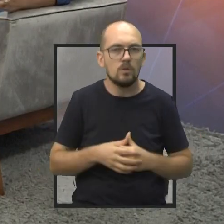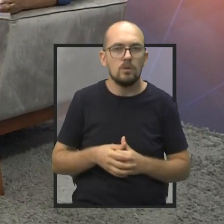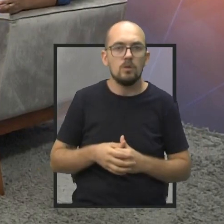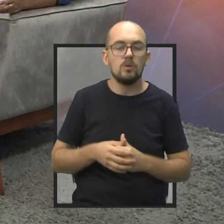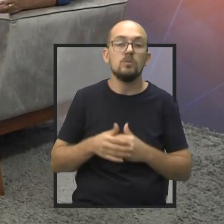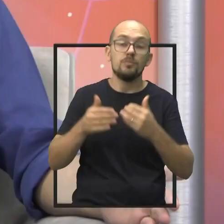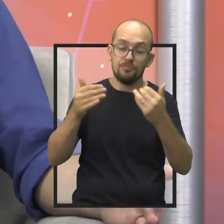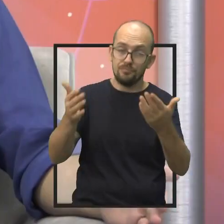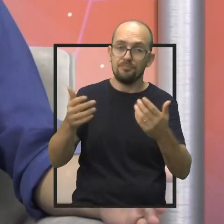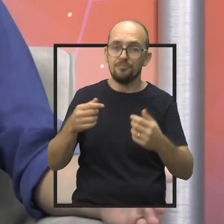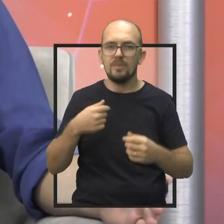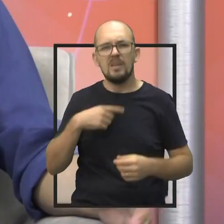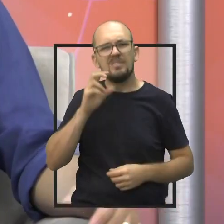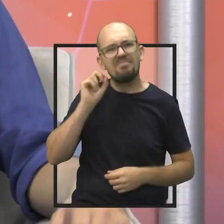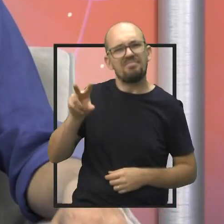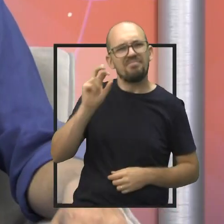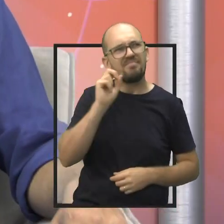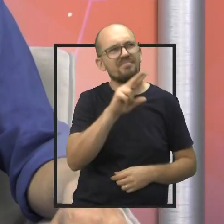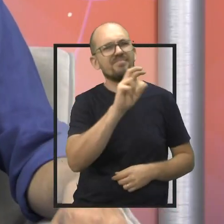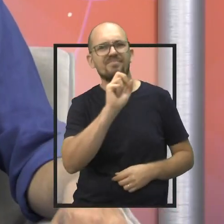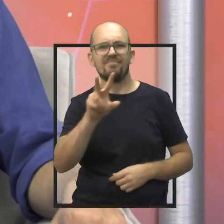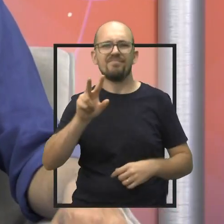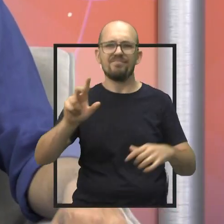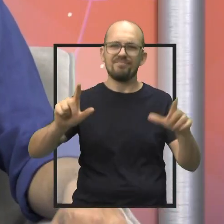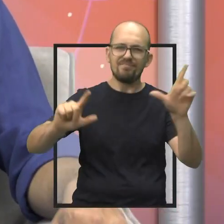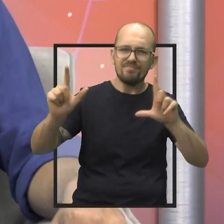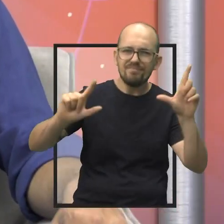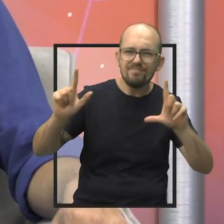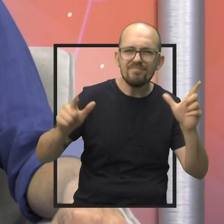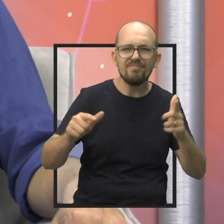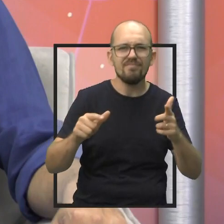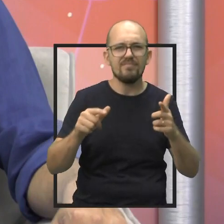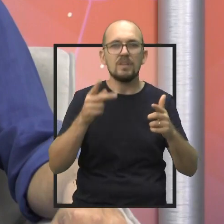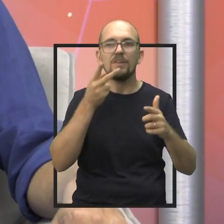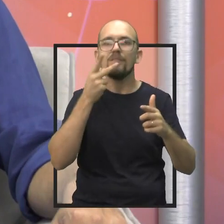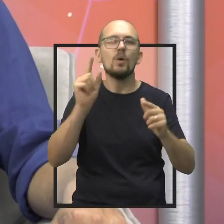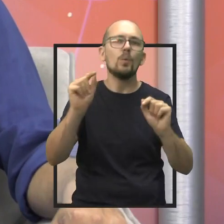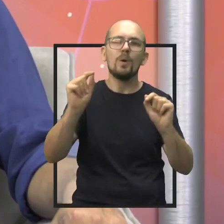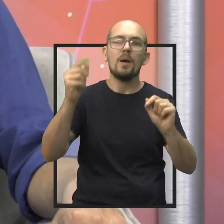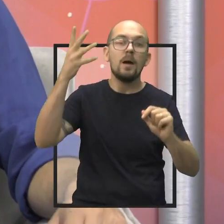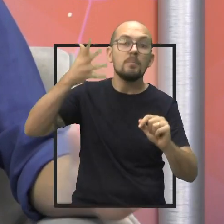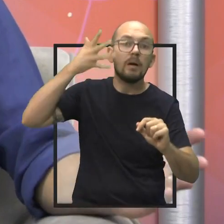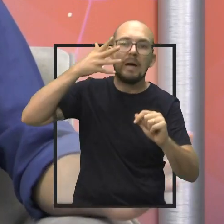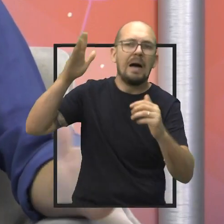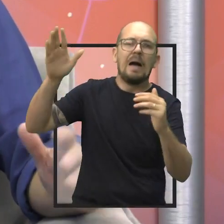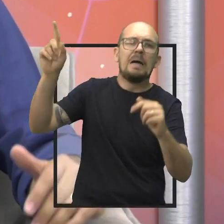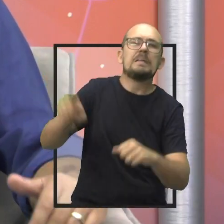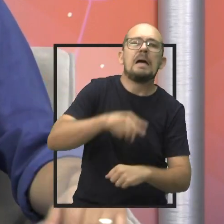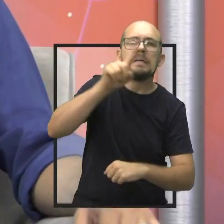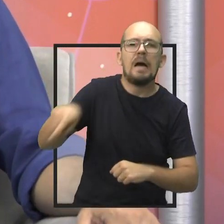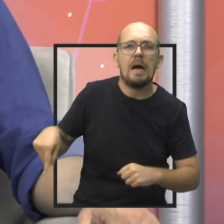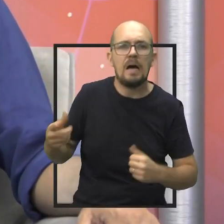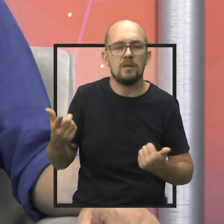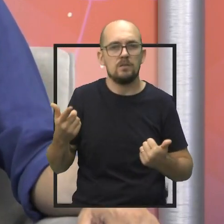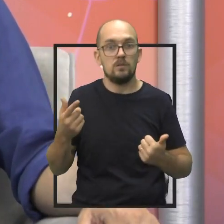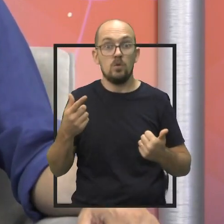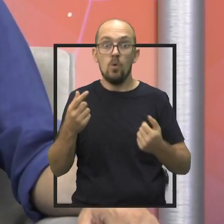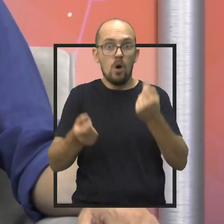eu vejo muitas notícias de estão fechando eventos, sejam